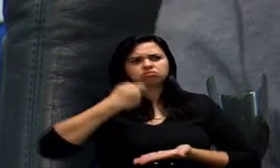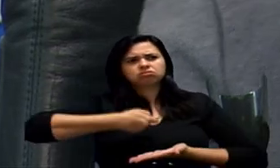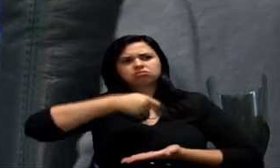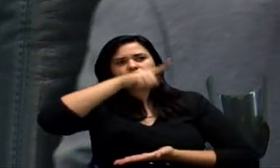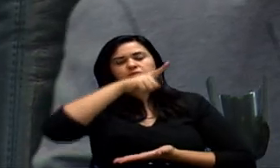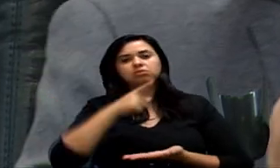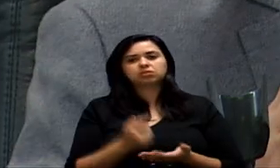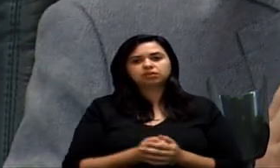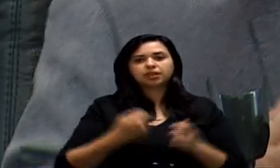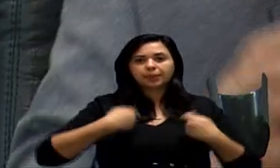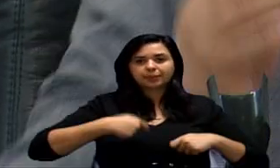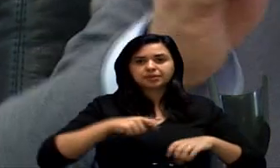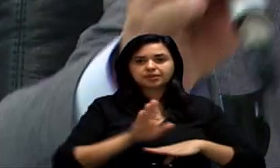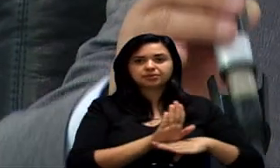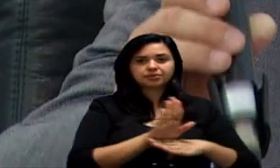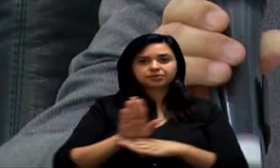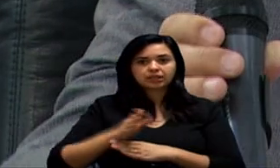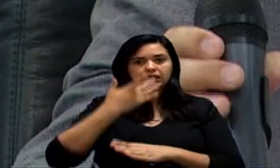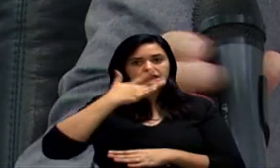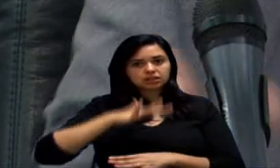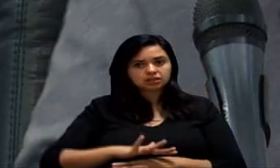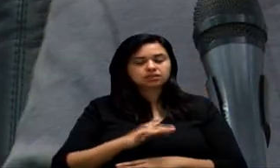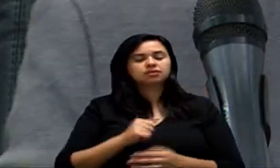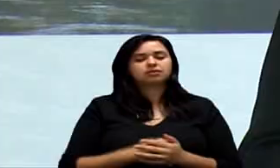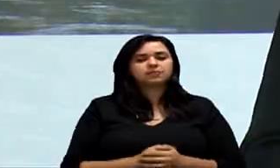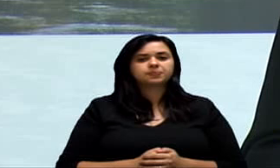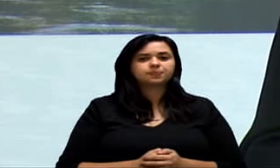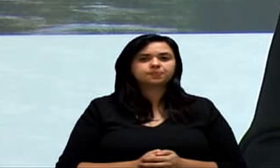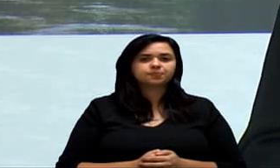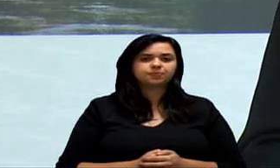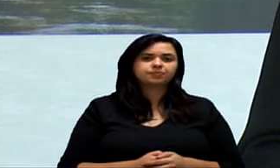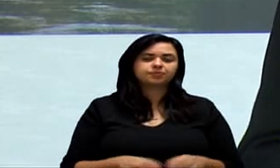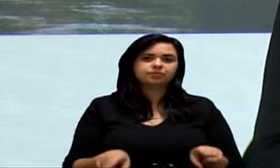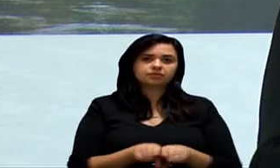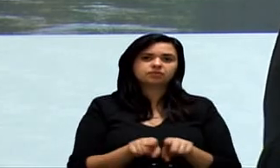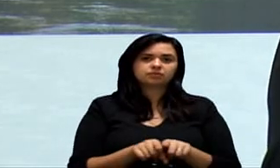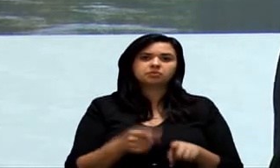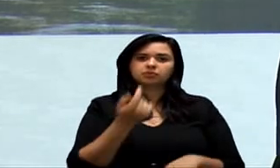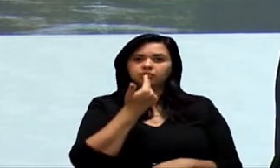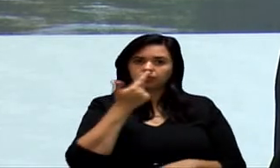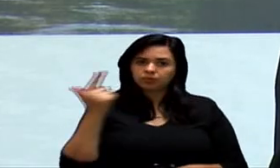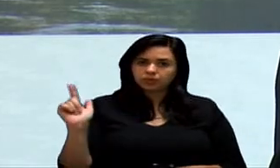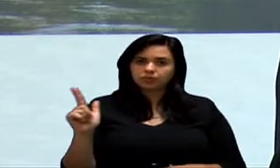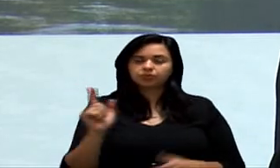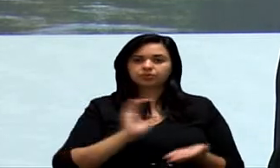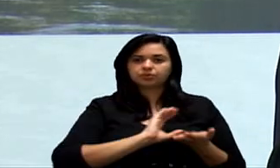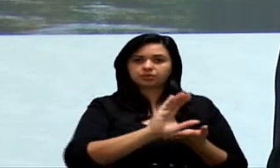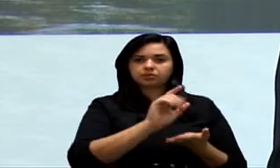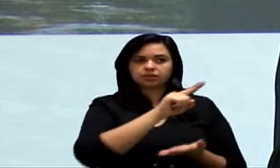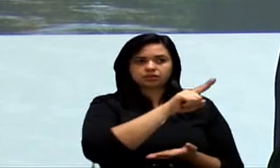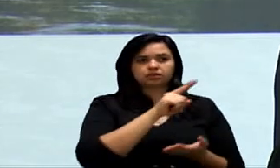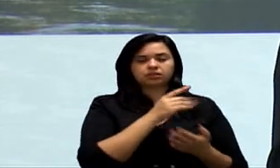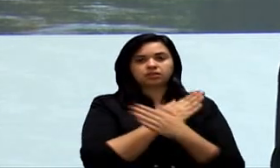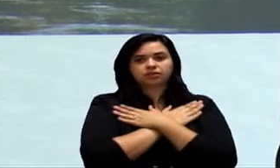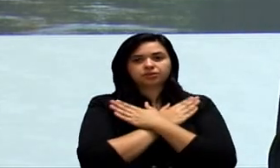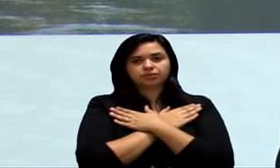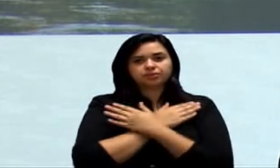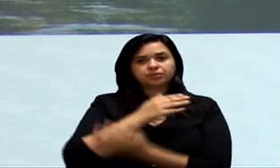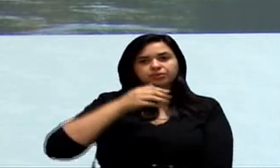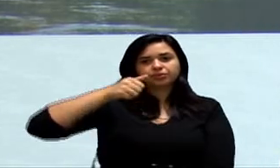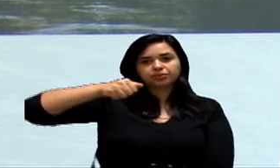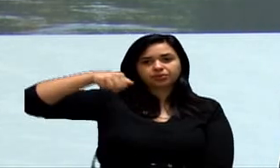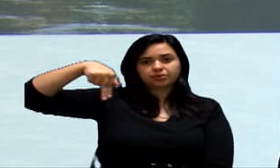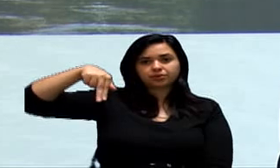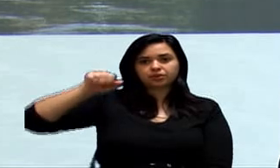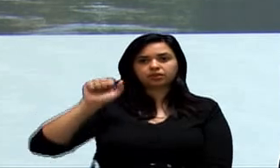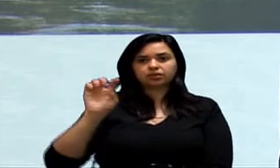escolas, tá? Parabéns, viu? A gente até apresentou um outro requerimento, Fausto, do Santo Antônio. O mato, você não consegue